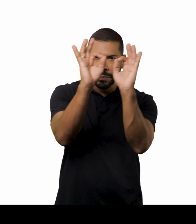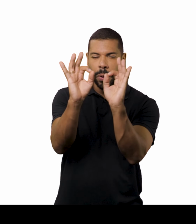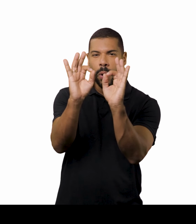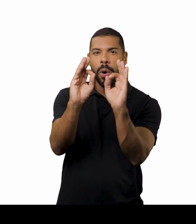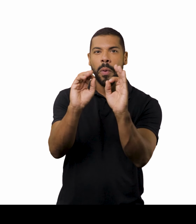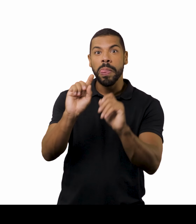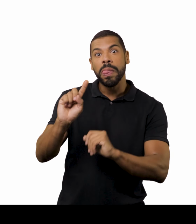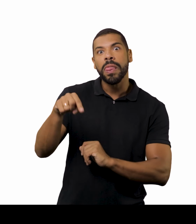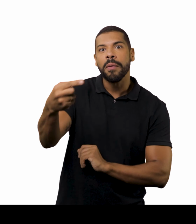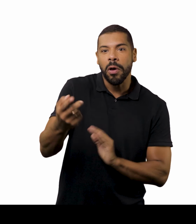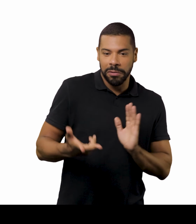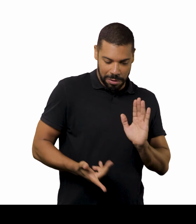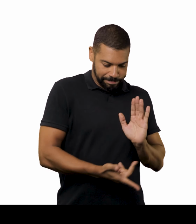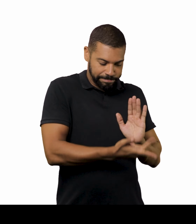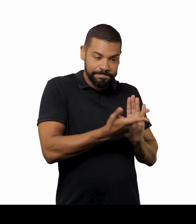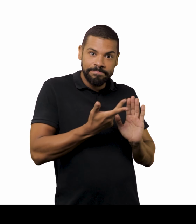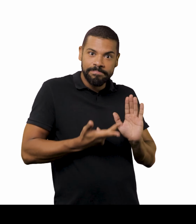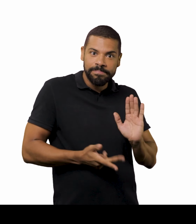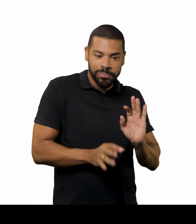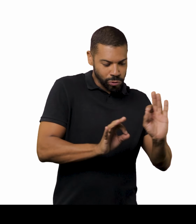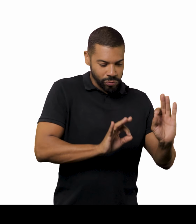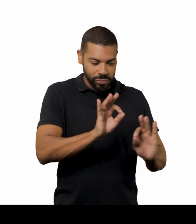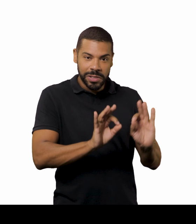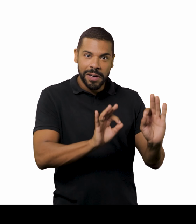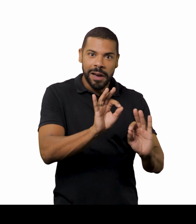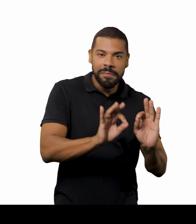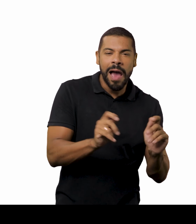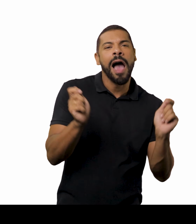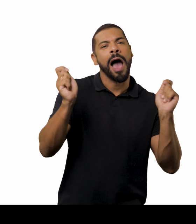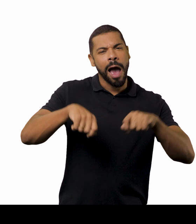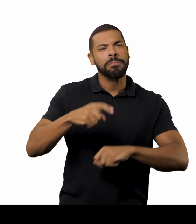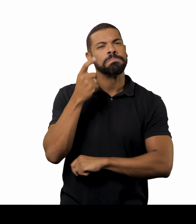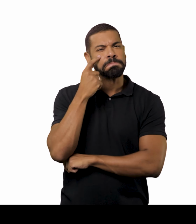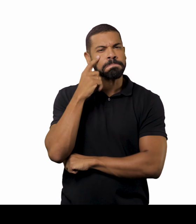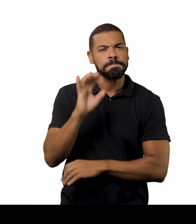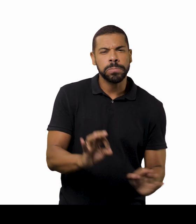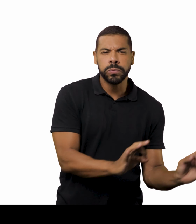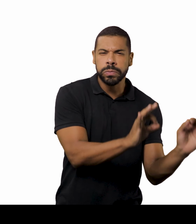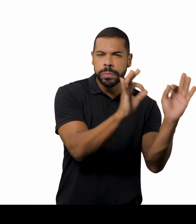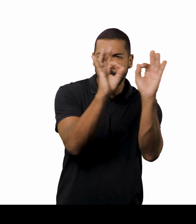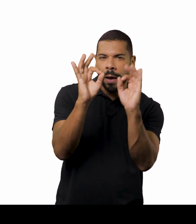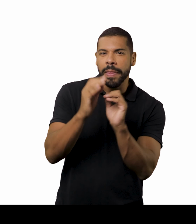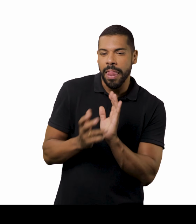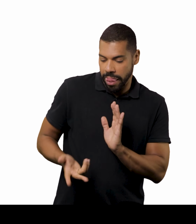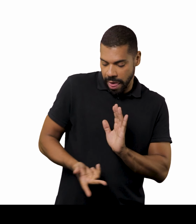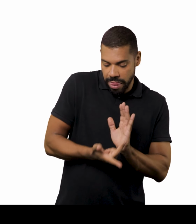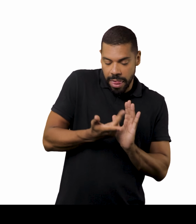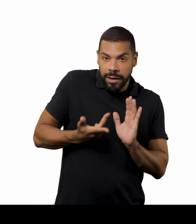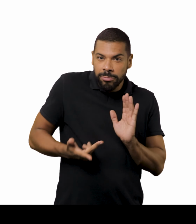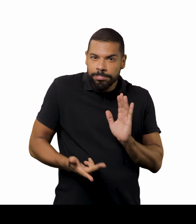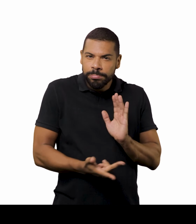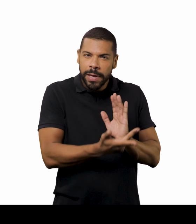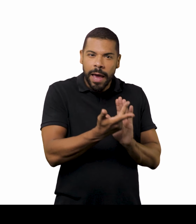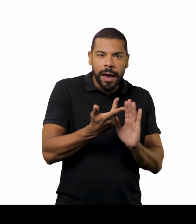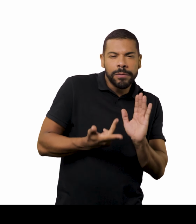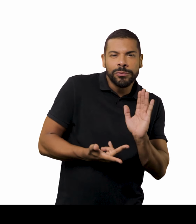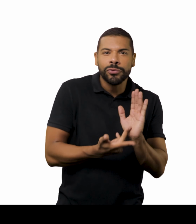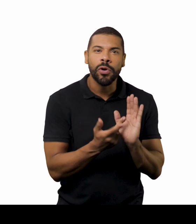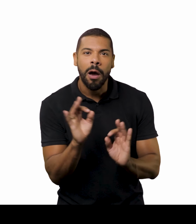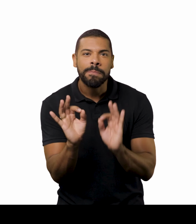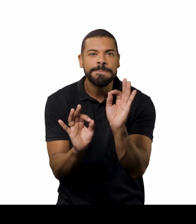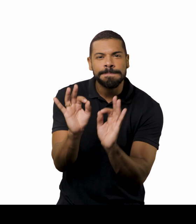quando eu fiz os protótipos. Aí eu falei, nossa, agora eu tô conseguindo. Aí tem que desenhar, não, eu vou lá e